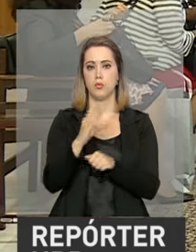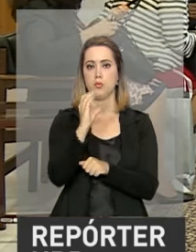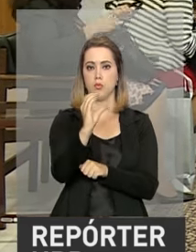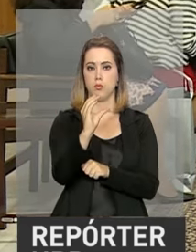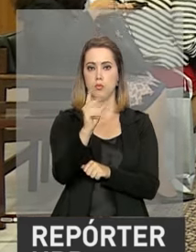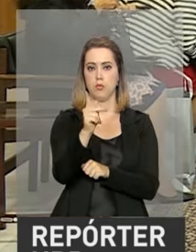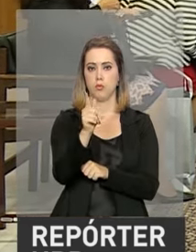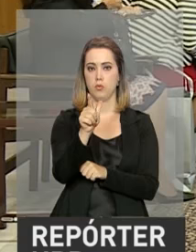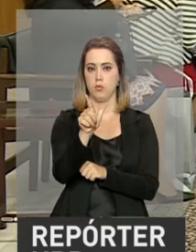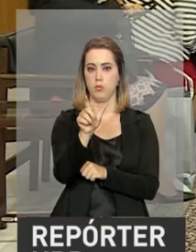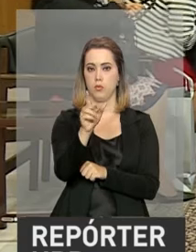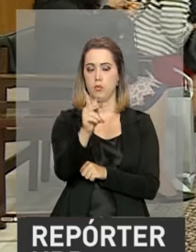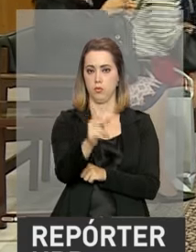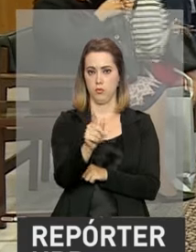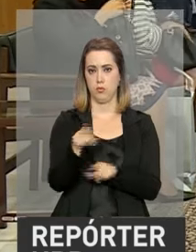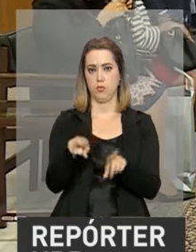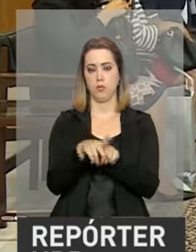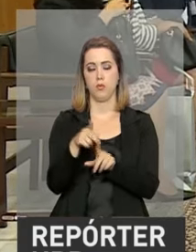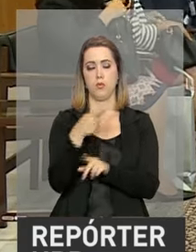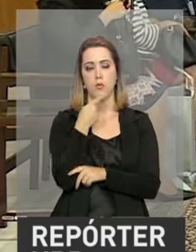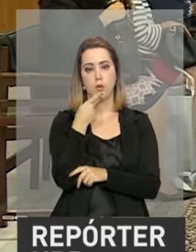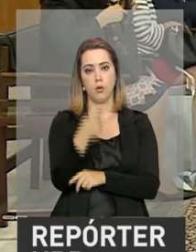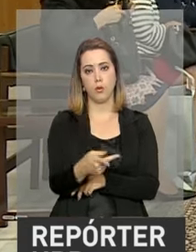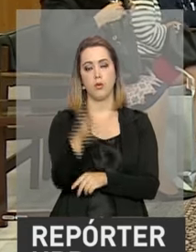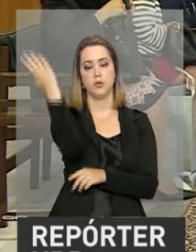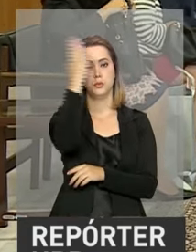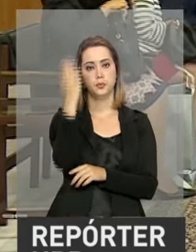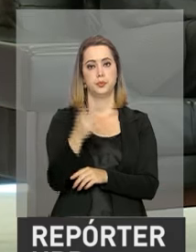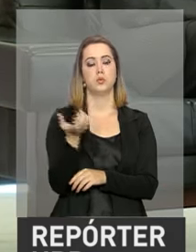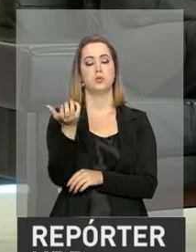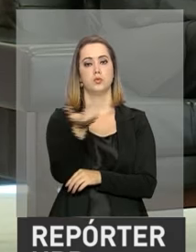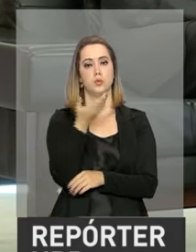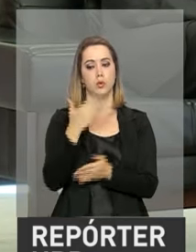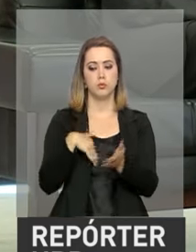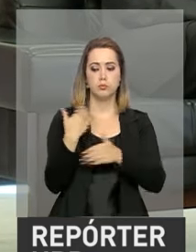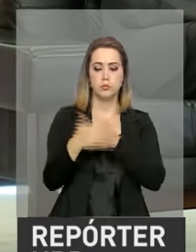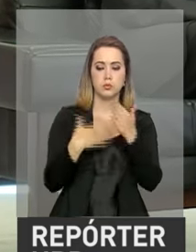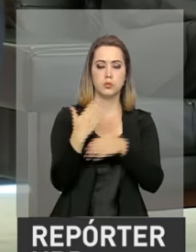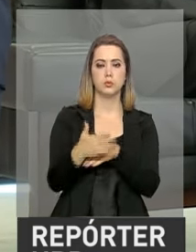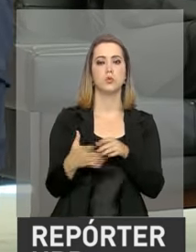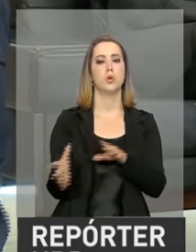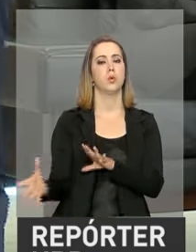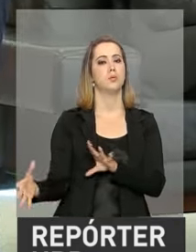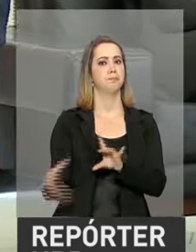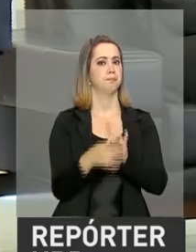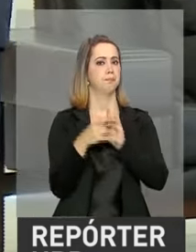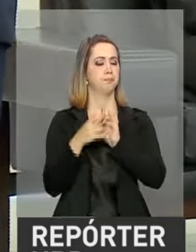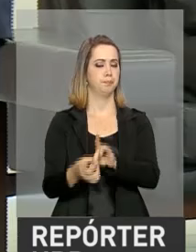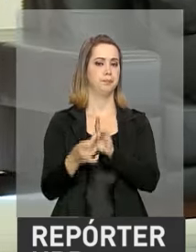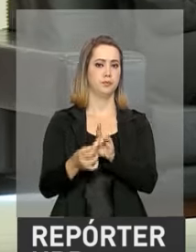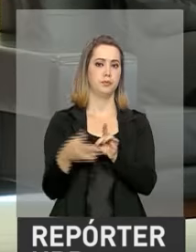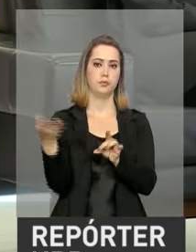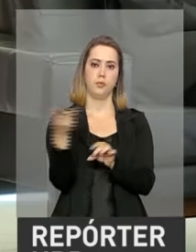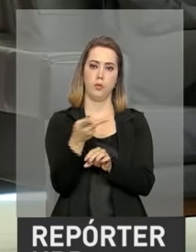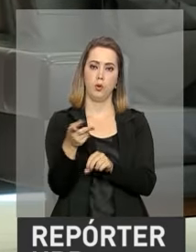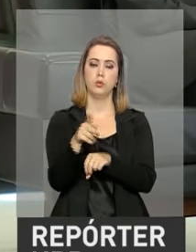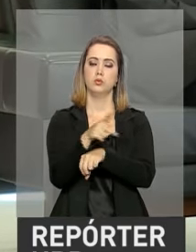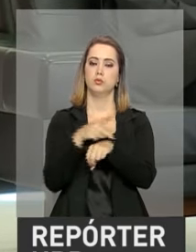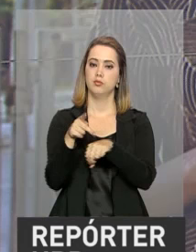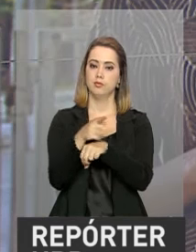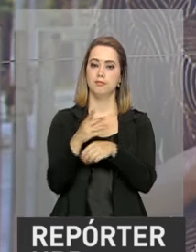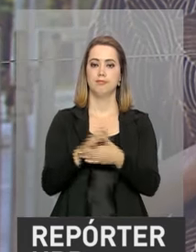CPLP nos últimos 2 anos e disse que o Brasil quer manter uma relação de muita proximidade com o